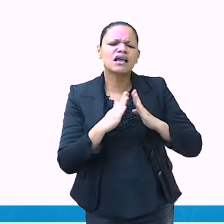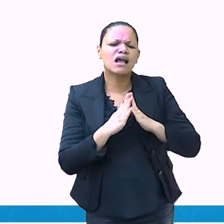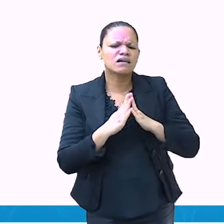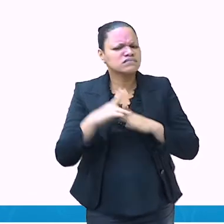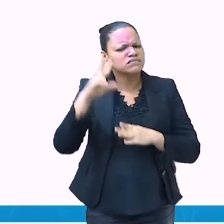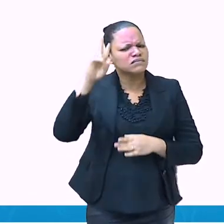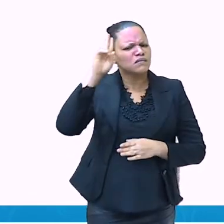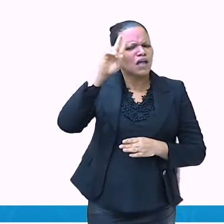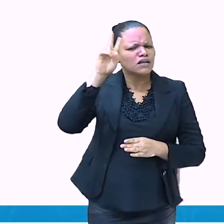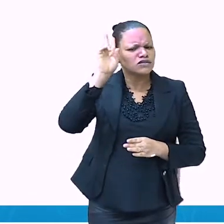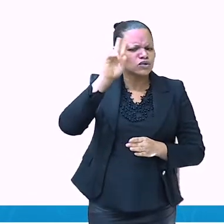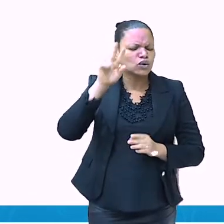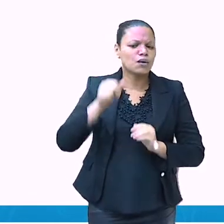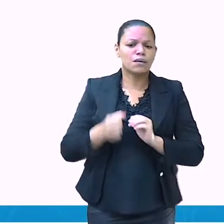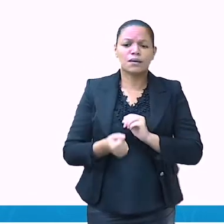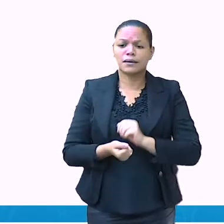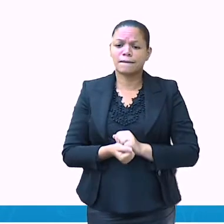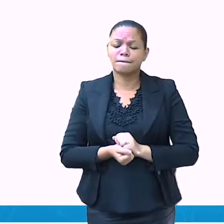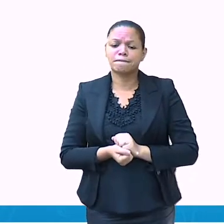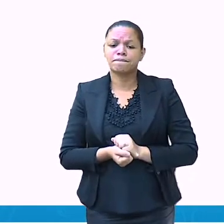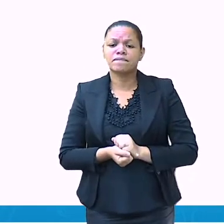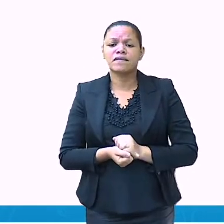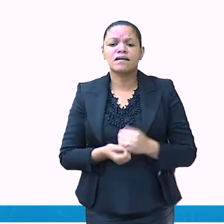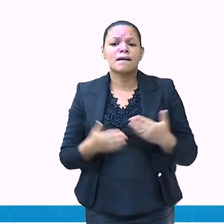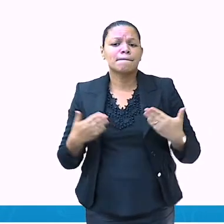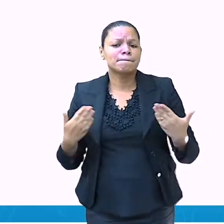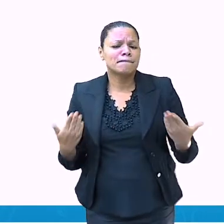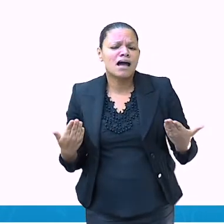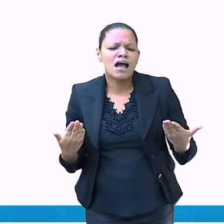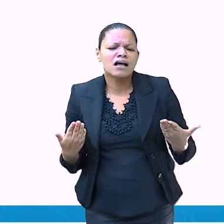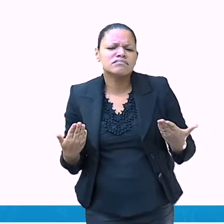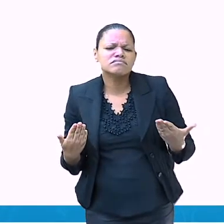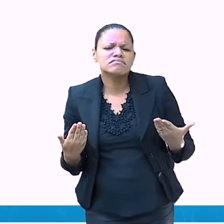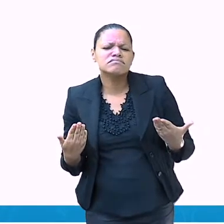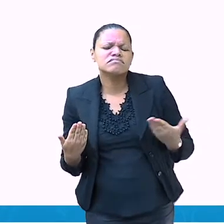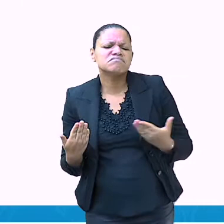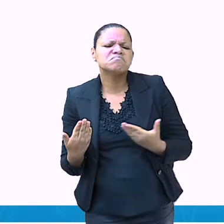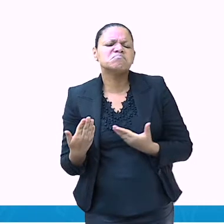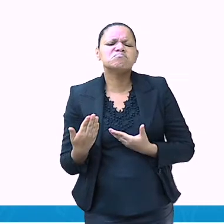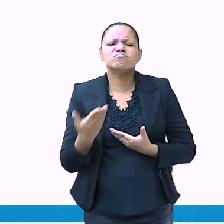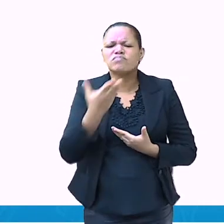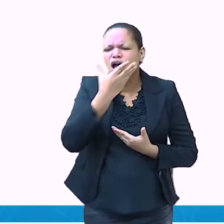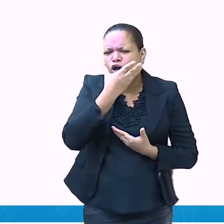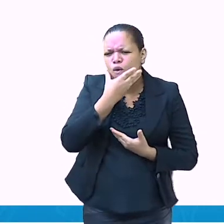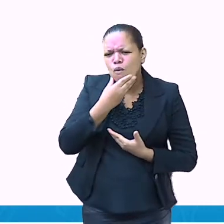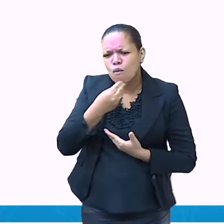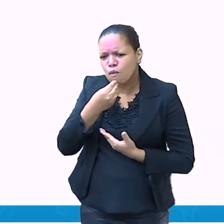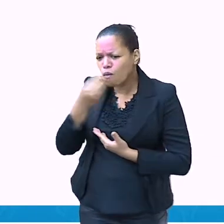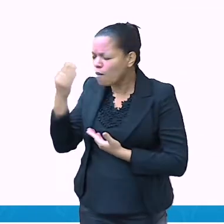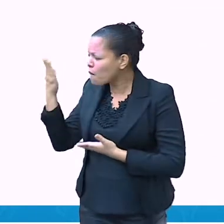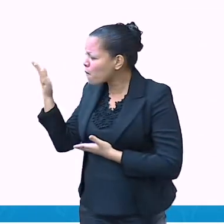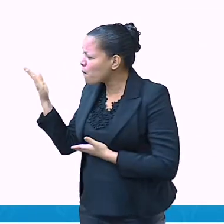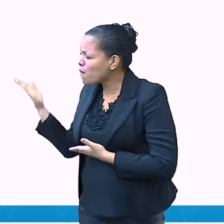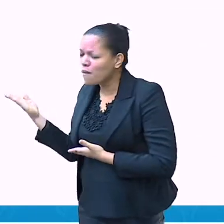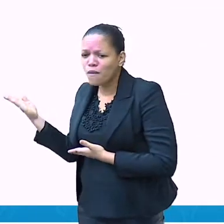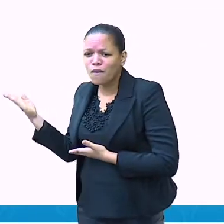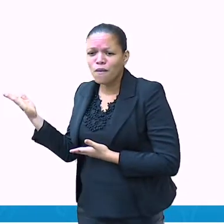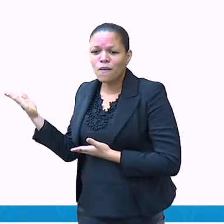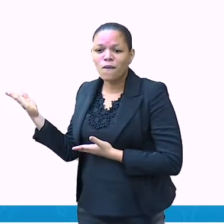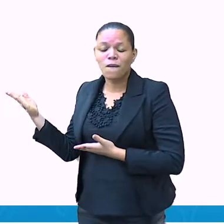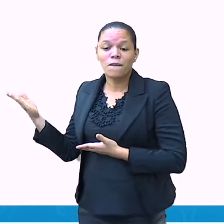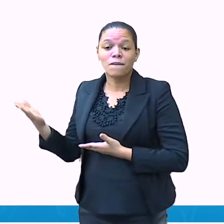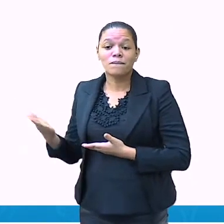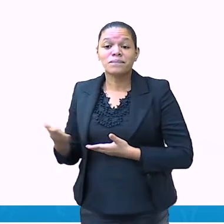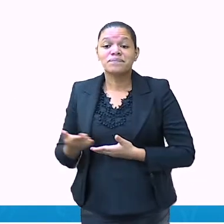Martin Luther King tinha um discurso, ele começou, o pai, por ser um reverendo, um pastor, ele também, com um bom